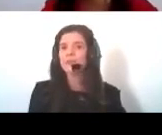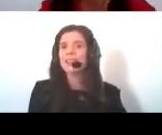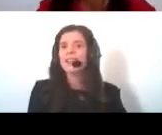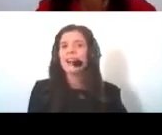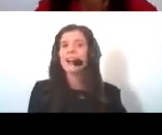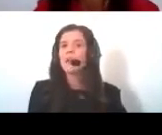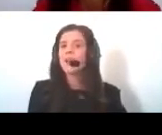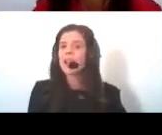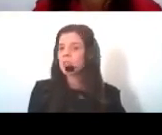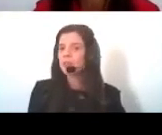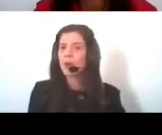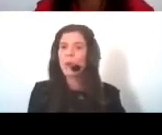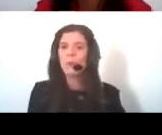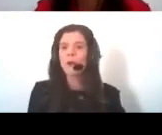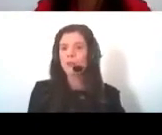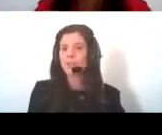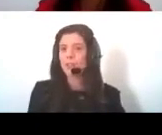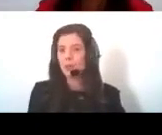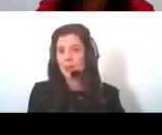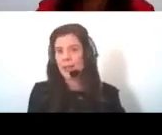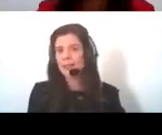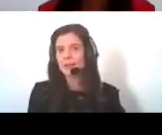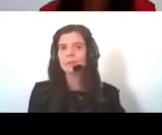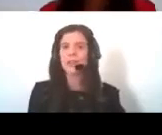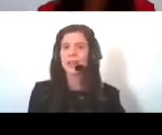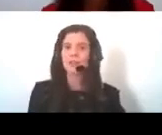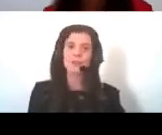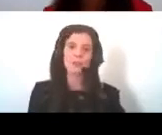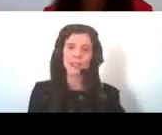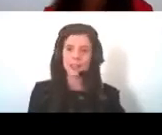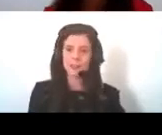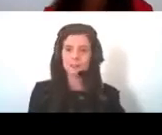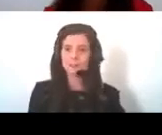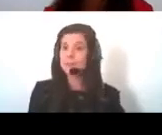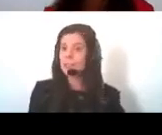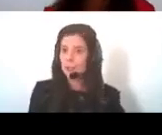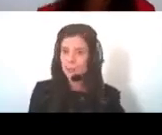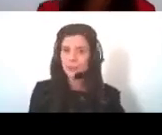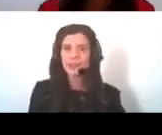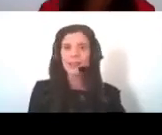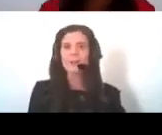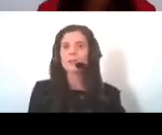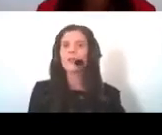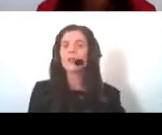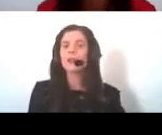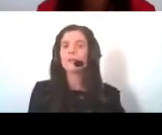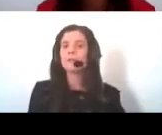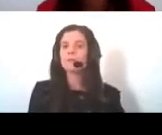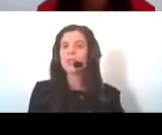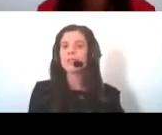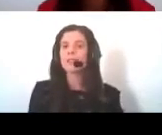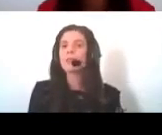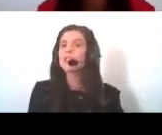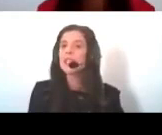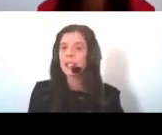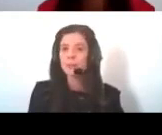importante? Qualquer pessoa pode ser nomeada para um cargo comissionado? Não. A pessoa, ela